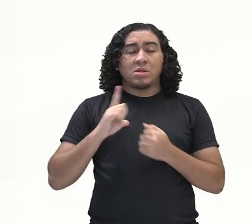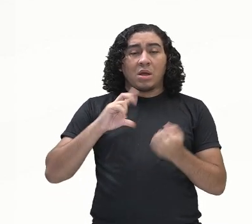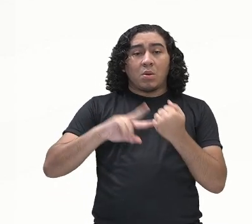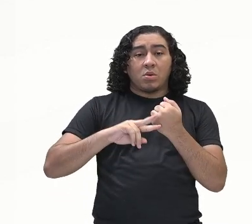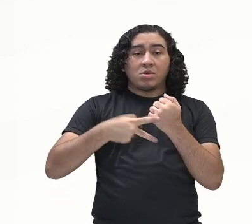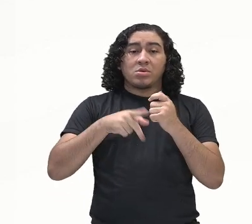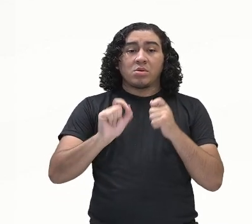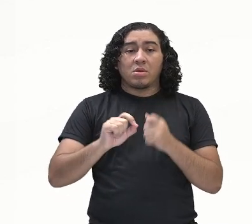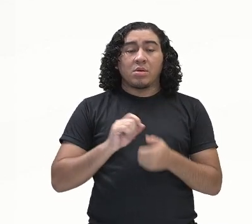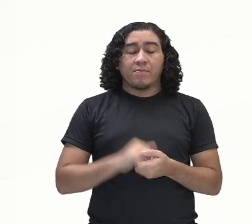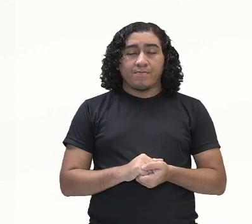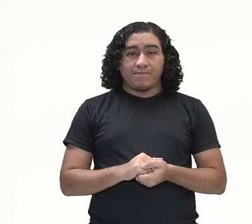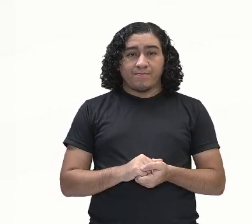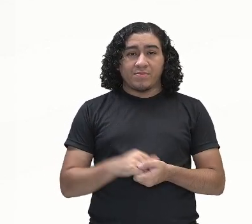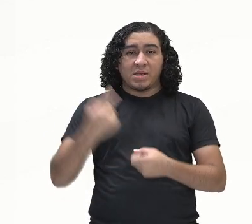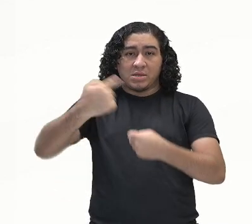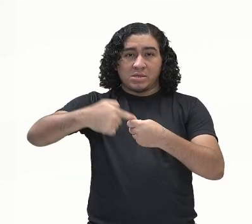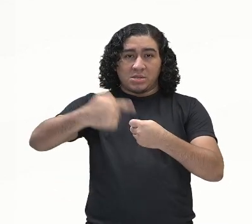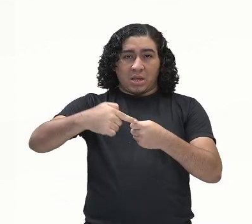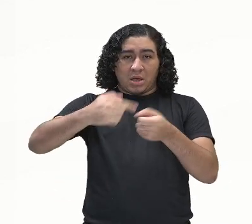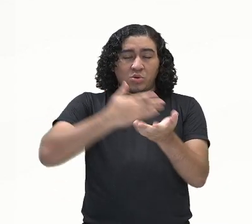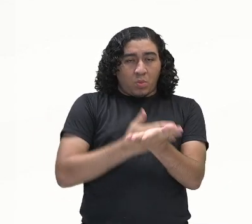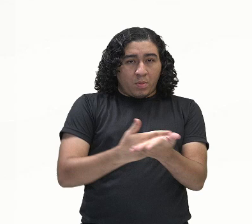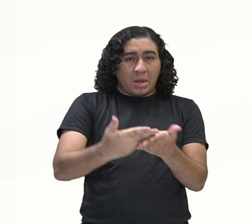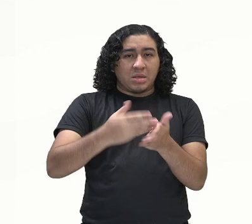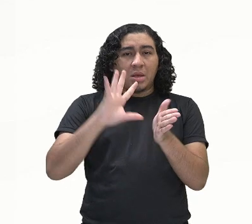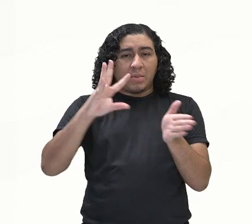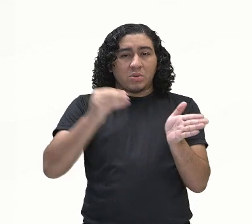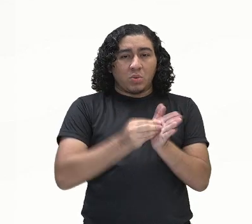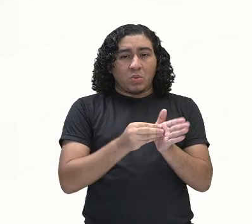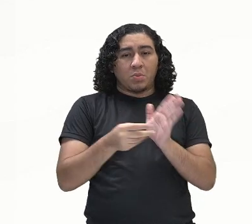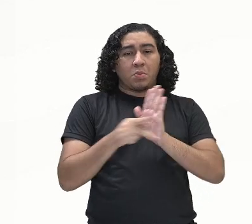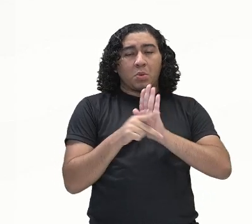formação do que a gente chama de cidades iniciais,